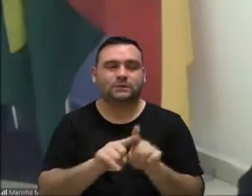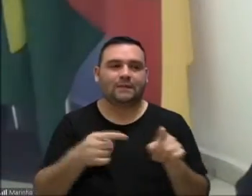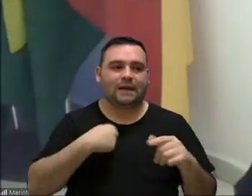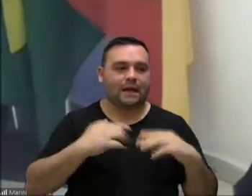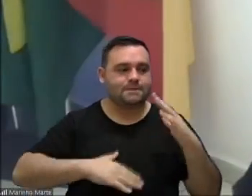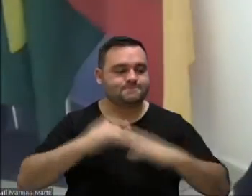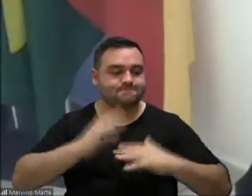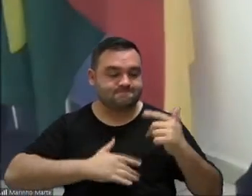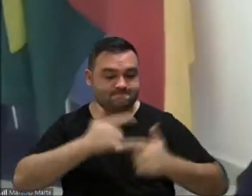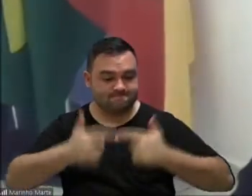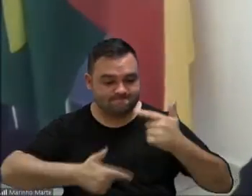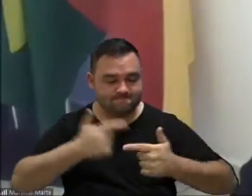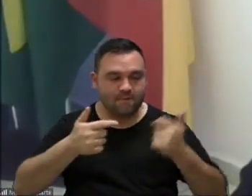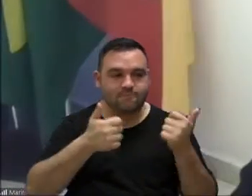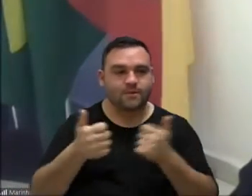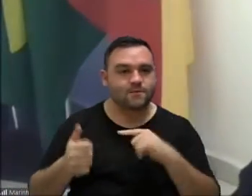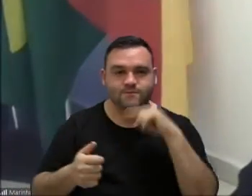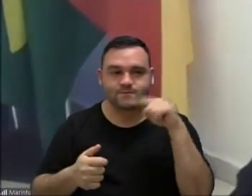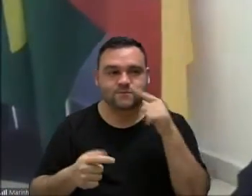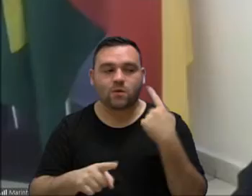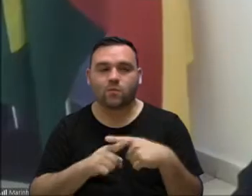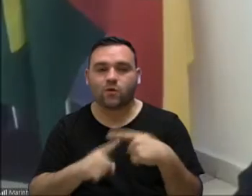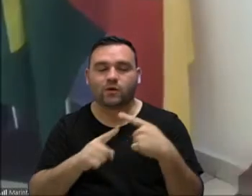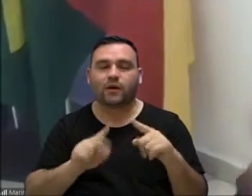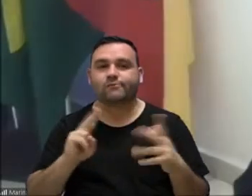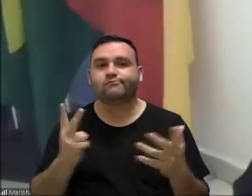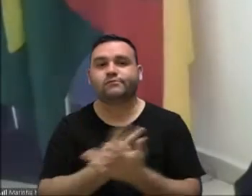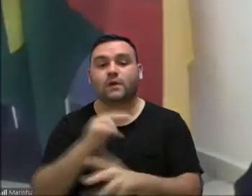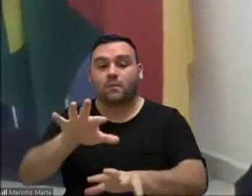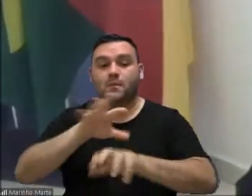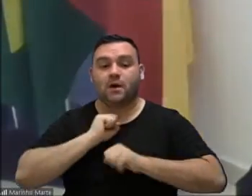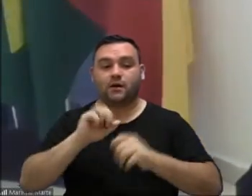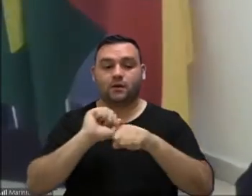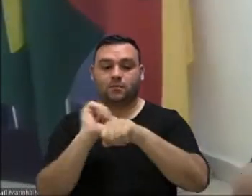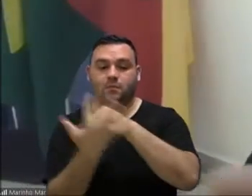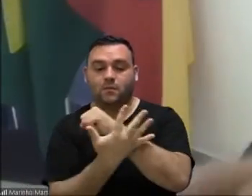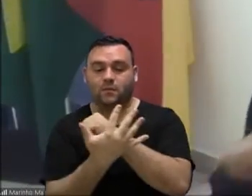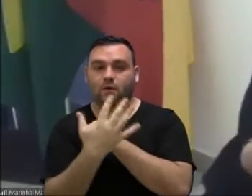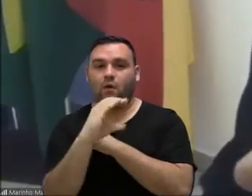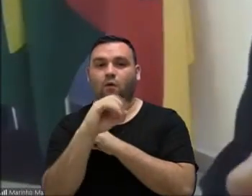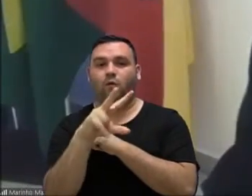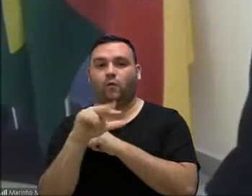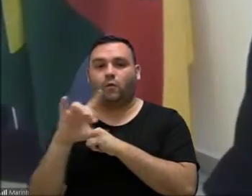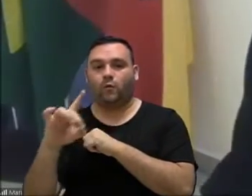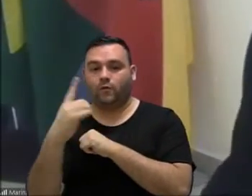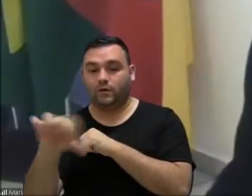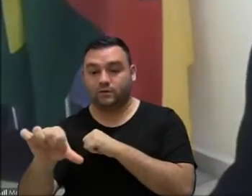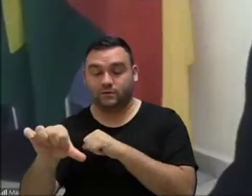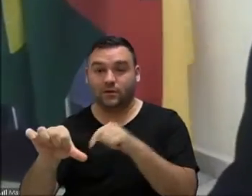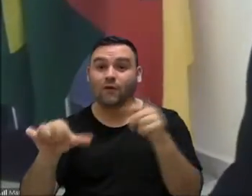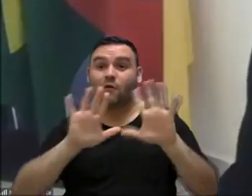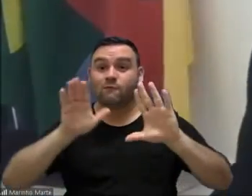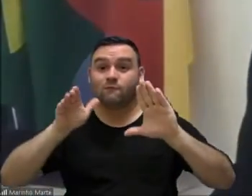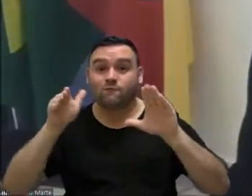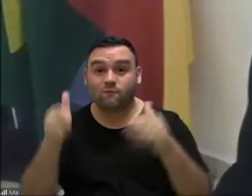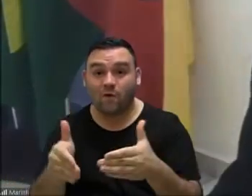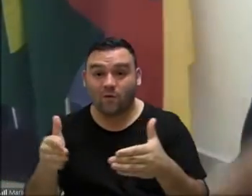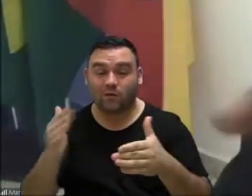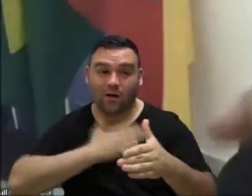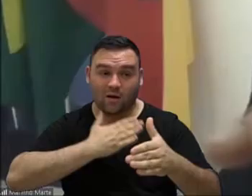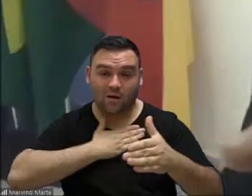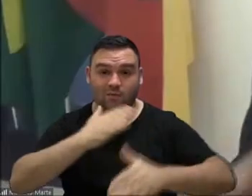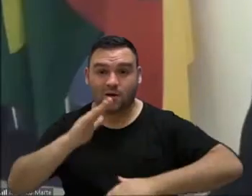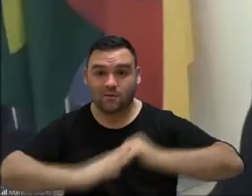capacidade laboral decorrente de contágio pela covid então o foco da minha